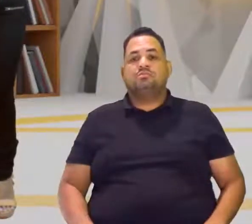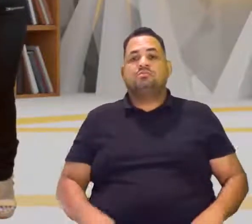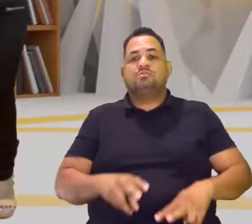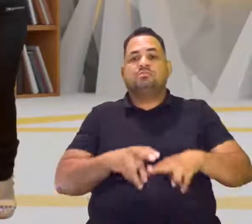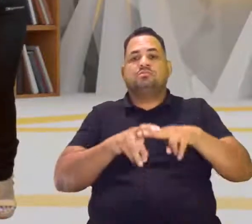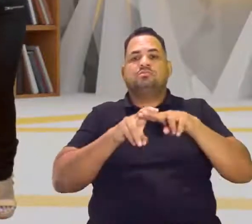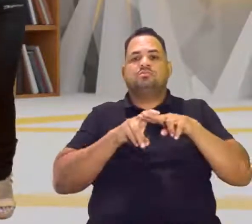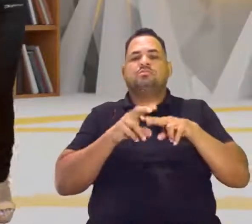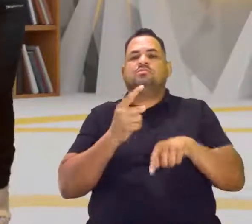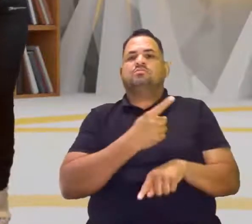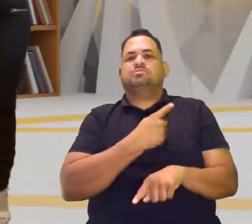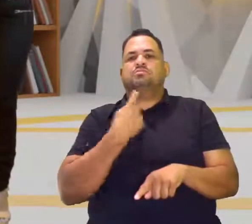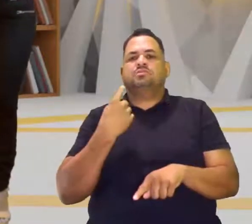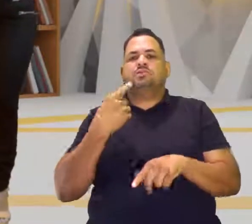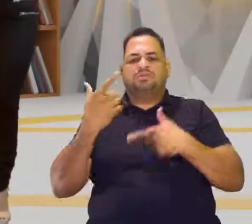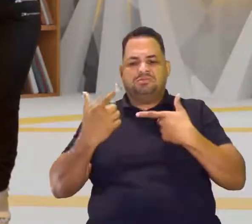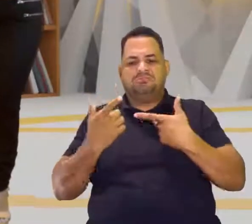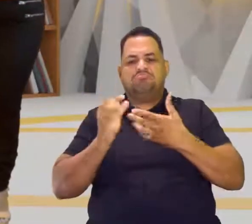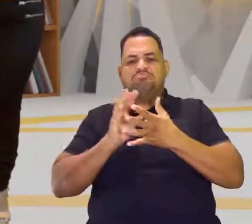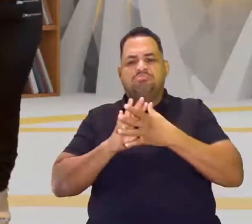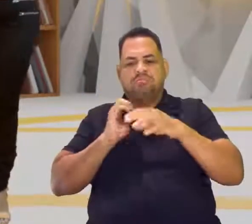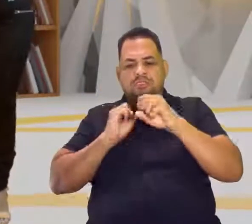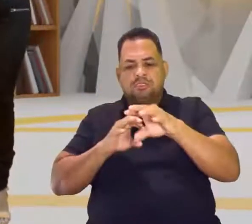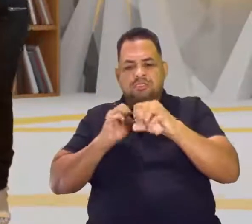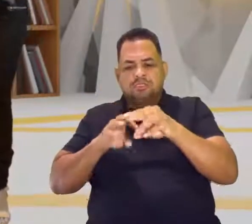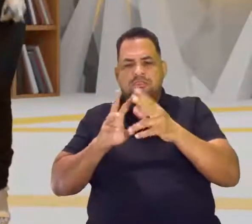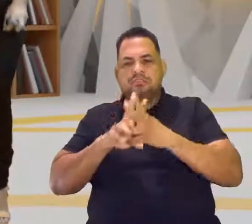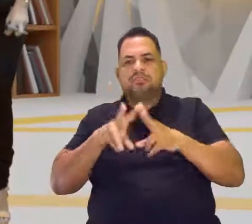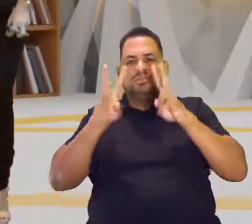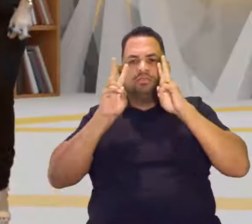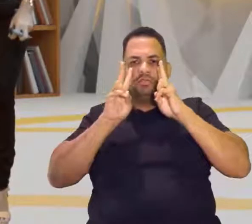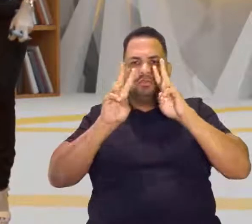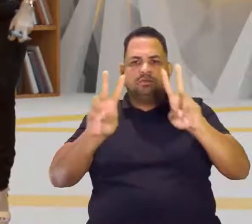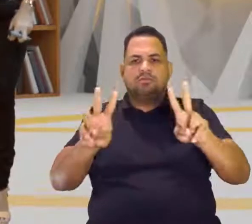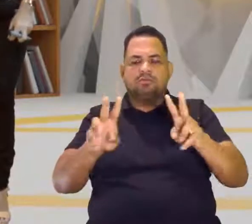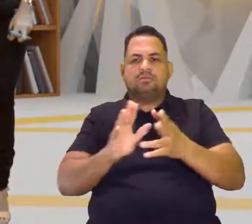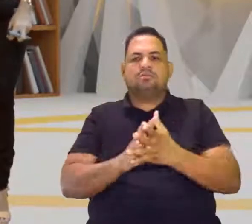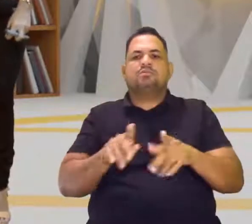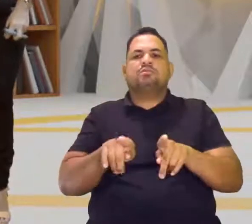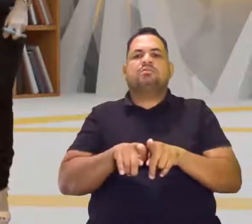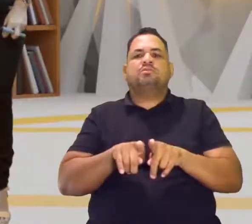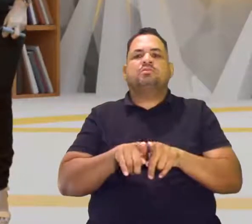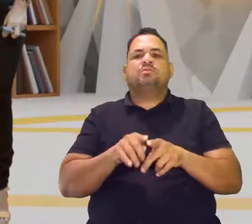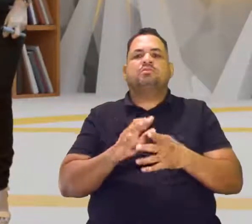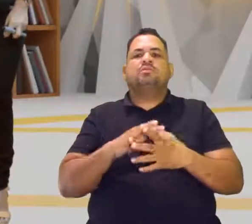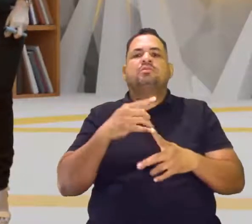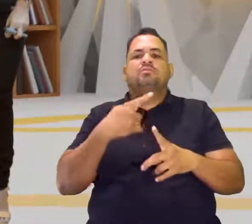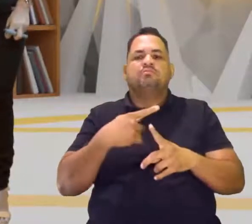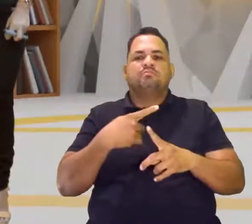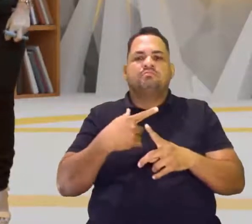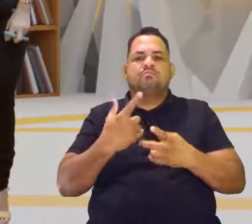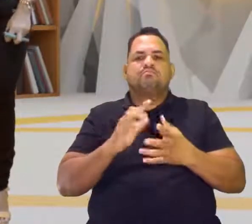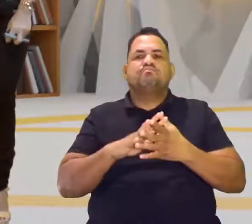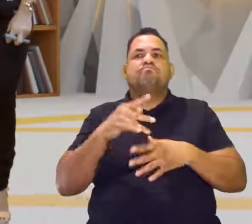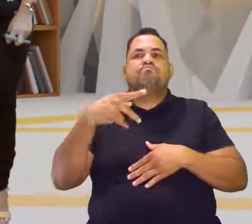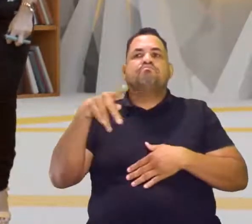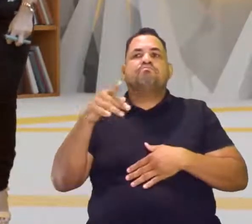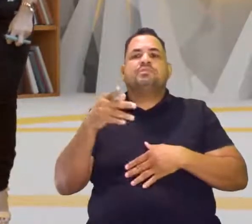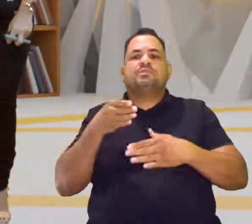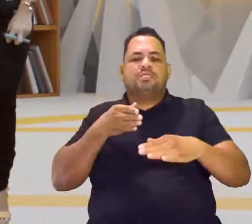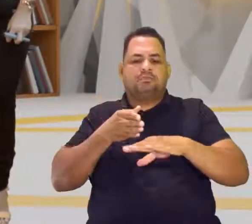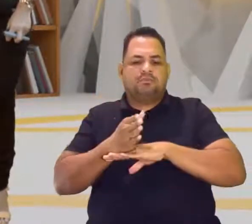é por isso que a gente reproduz essas visões porque elas foram para as dentro para as nossas